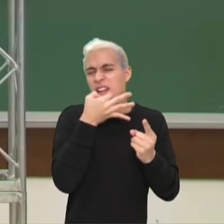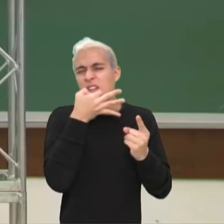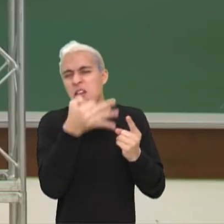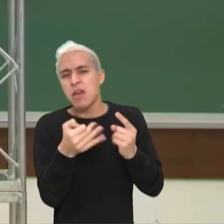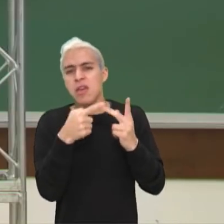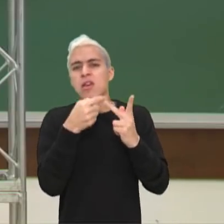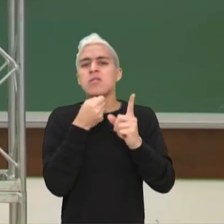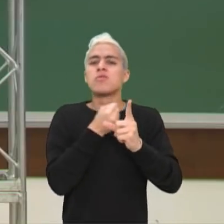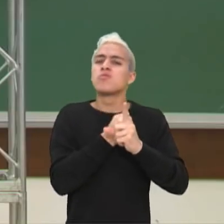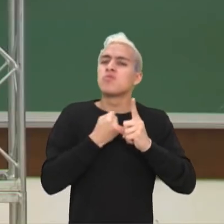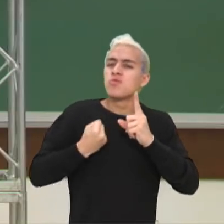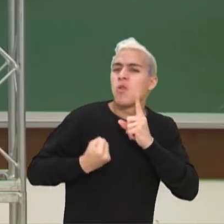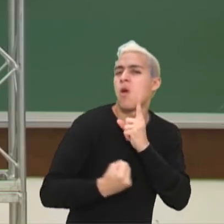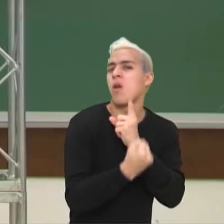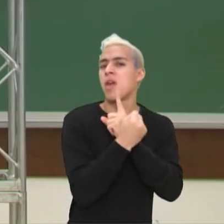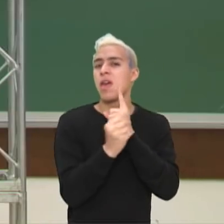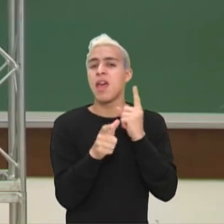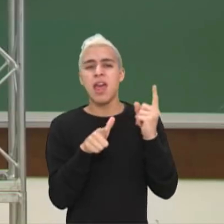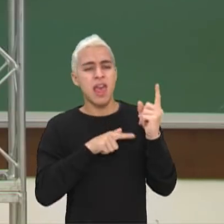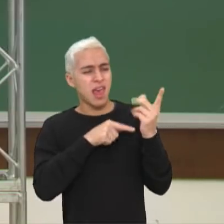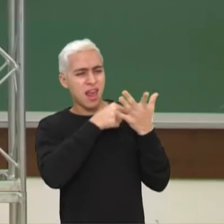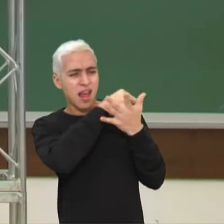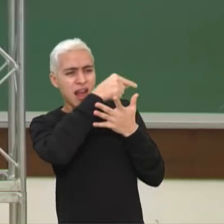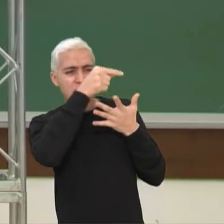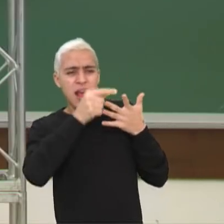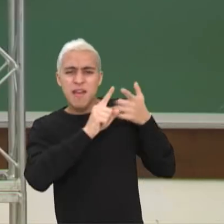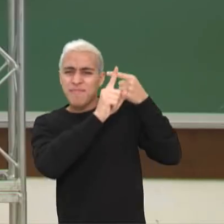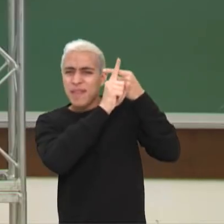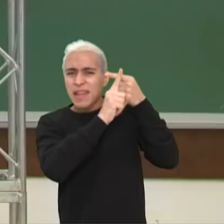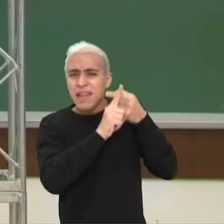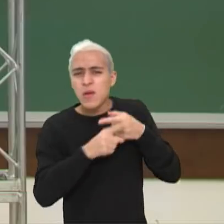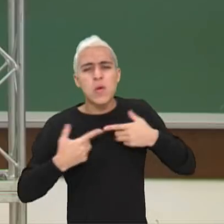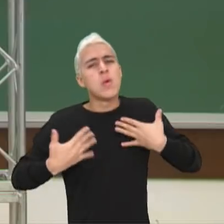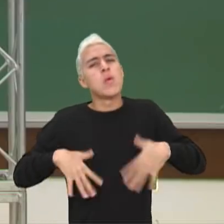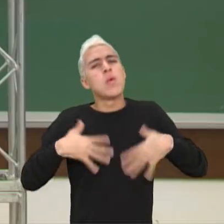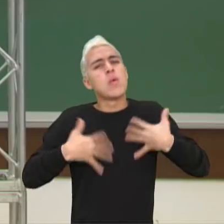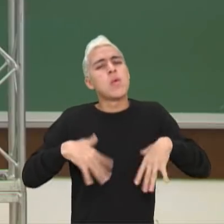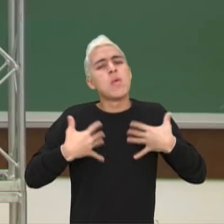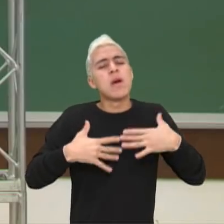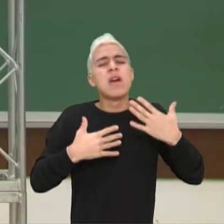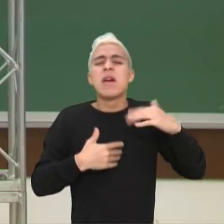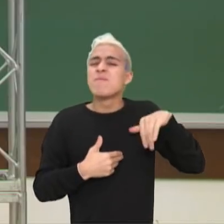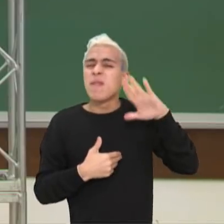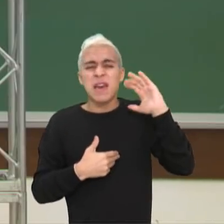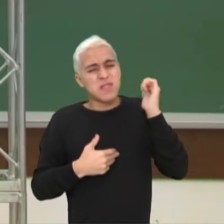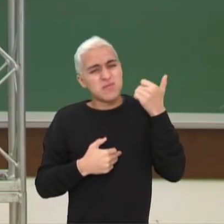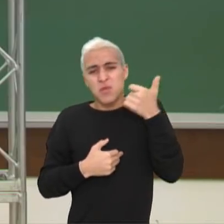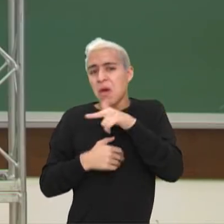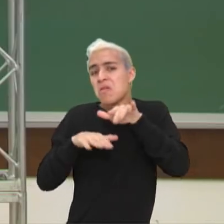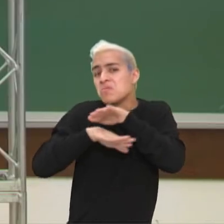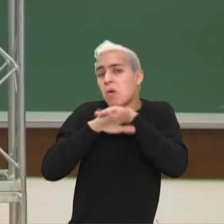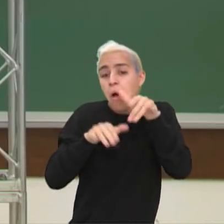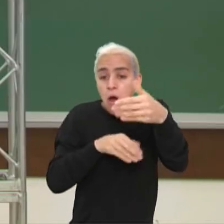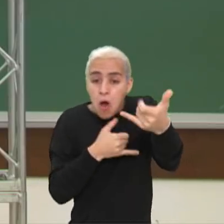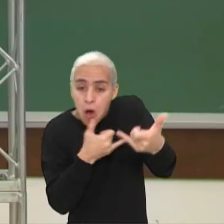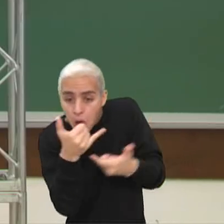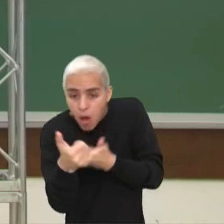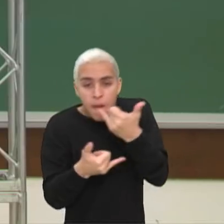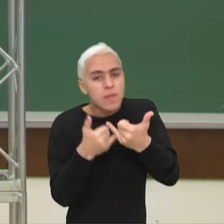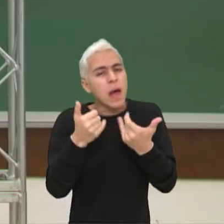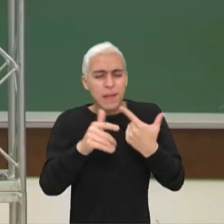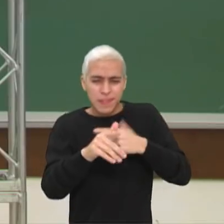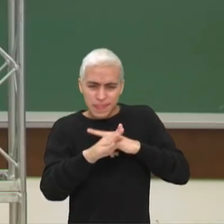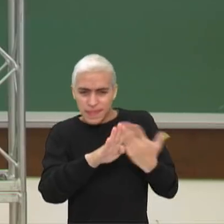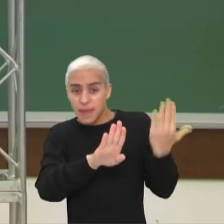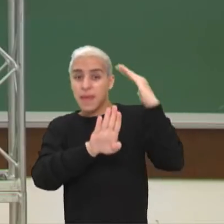a gente já falou. Então, são benefícios assim que vão além do simples ato de estar jogando ali, né? Então,